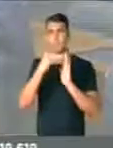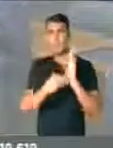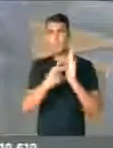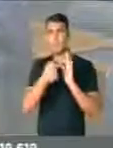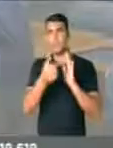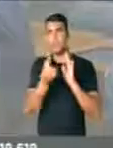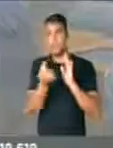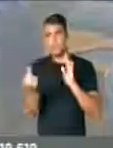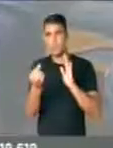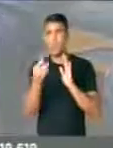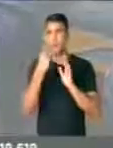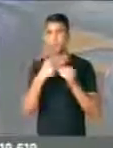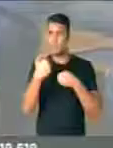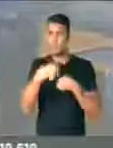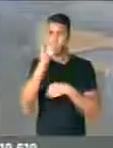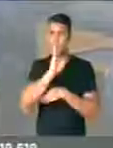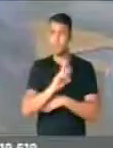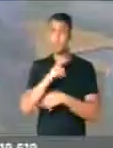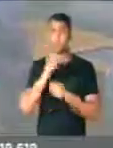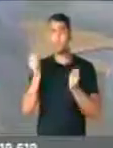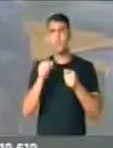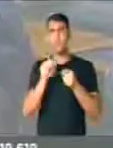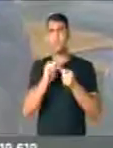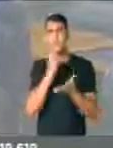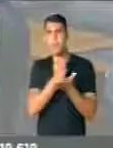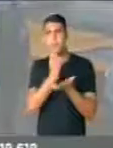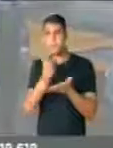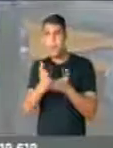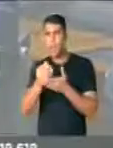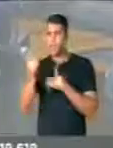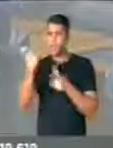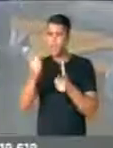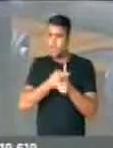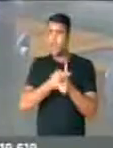municípios brasileiros, que eles possam parcelar as suas dívidas e seguir em frente. Obrigado.